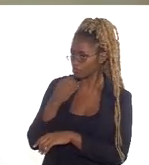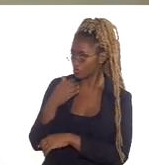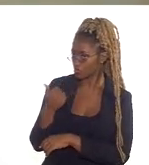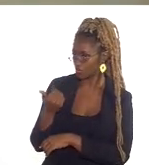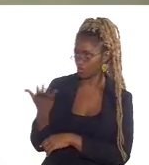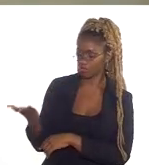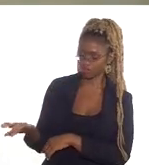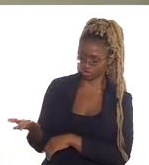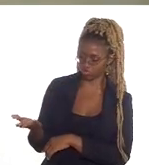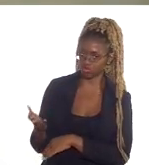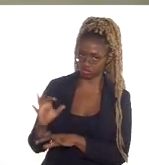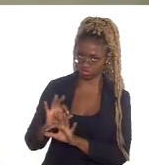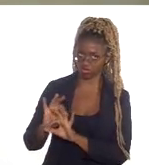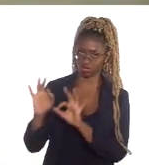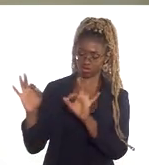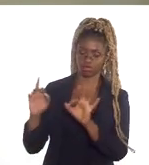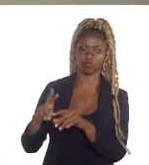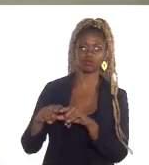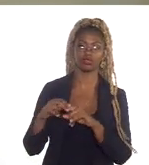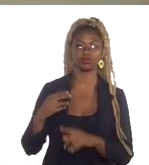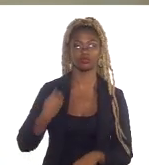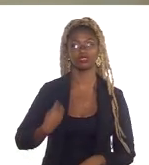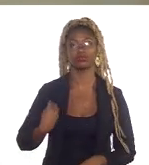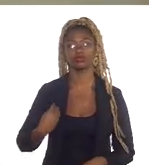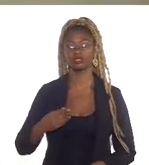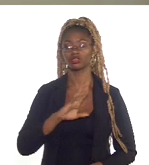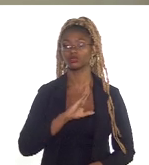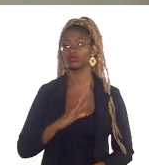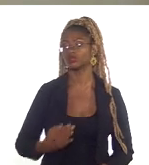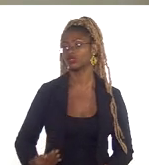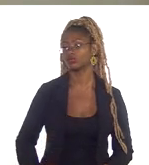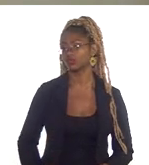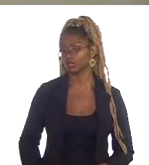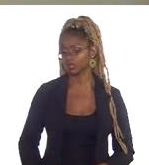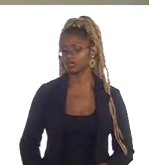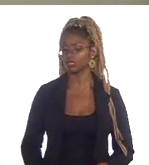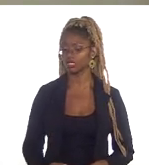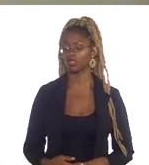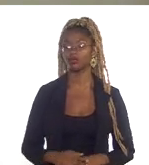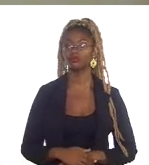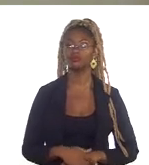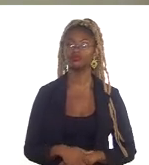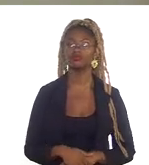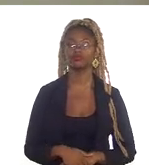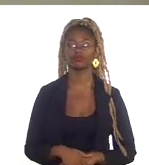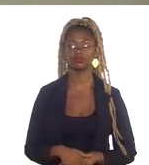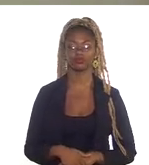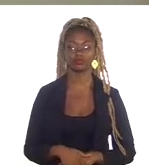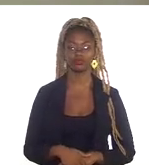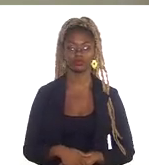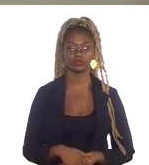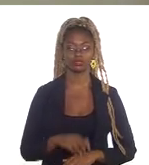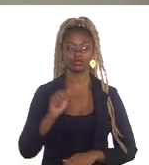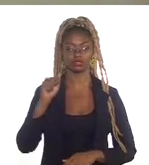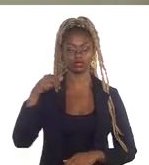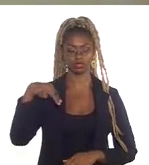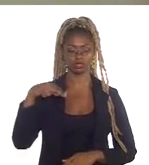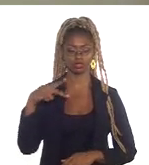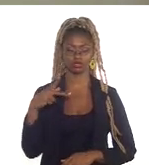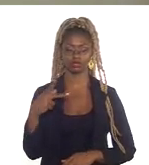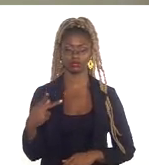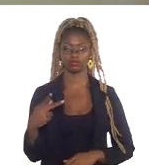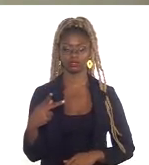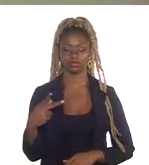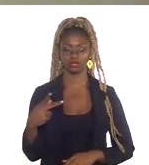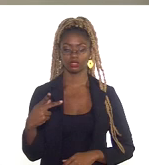relação às participações governamentais. Num primeiro momento, a ANP